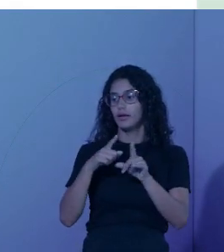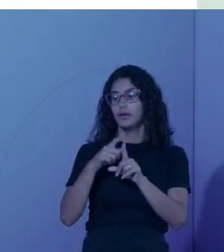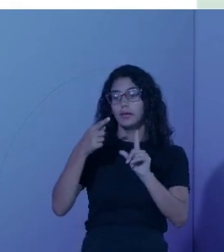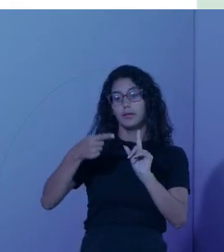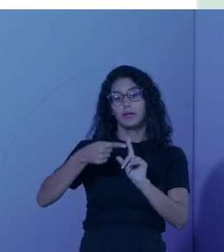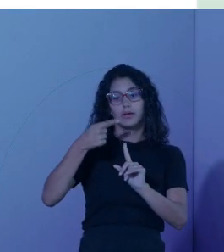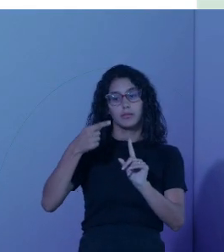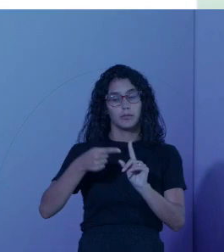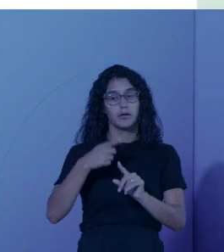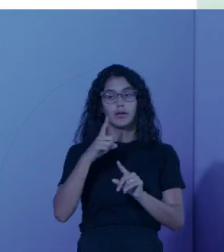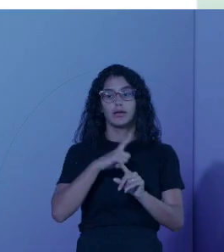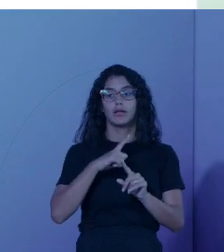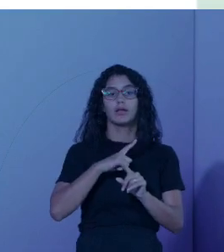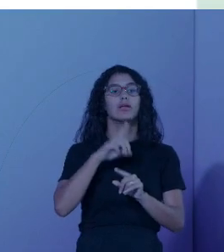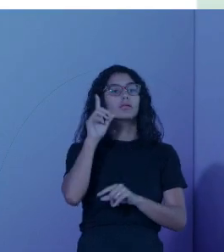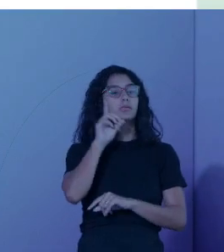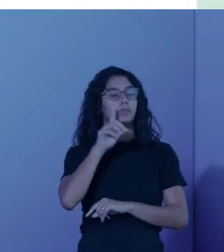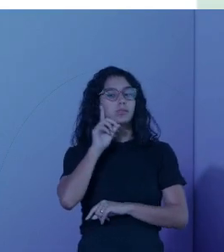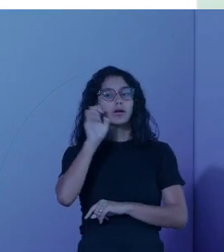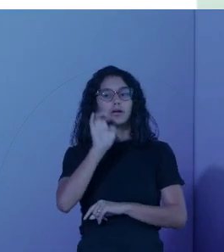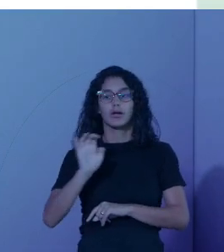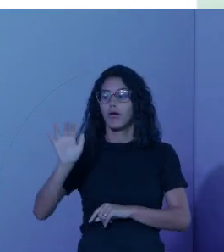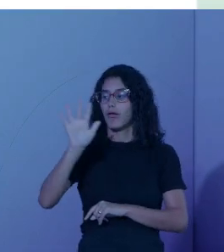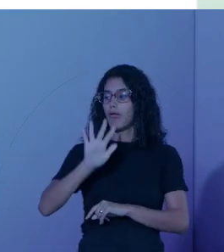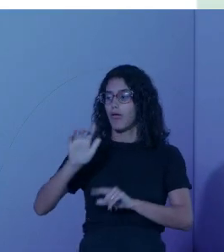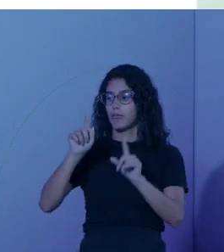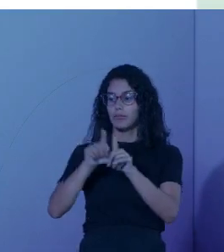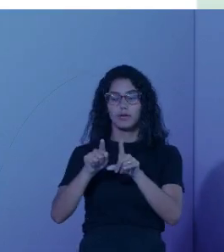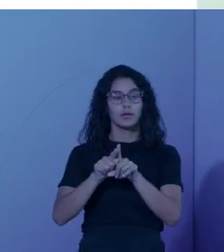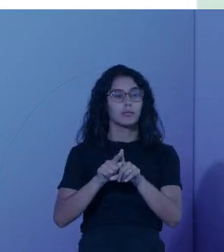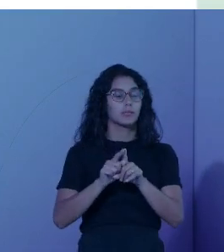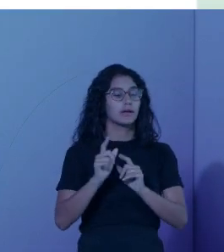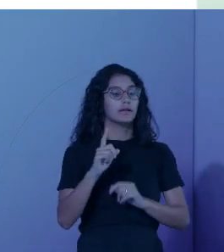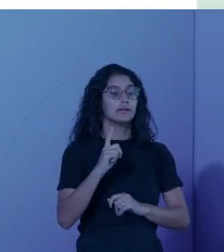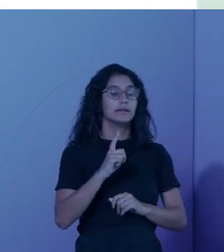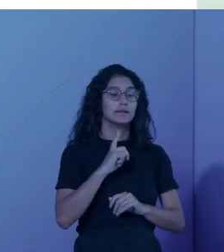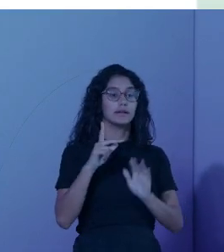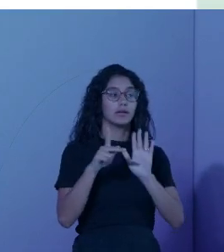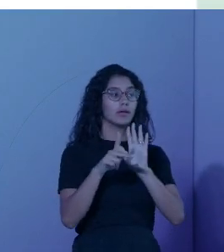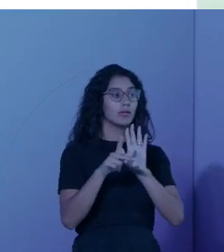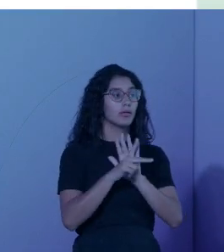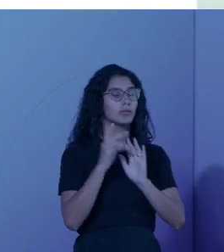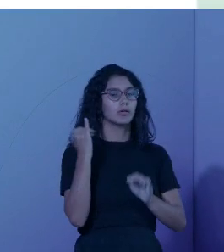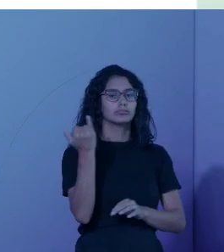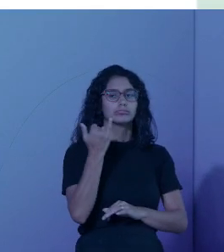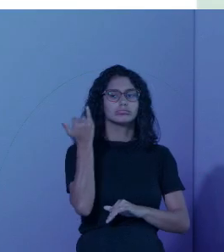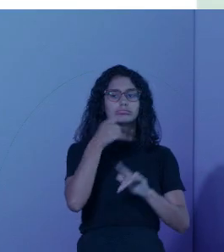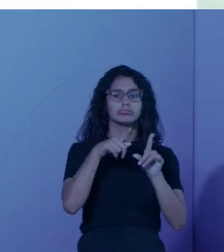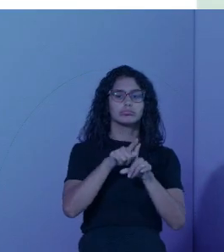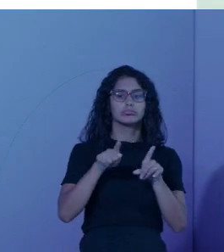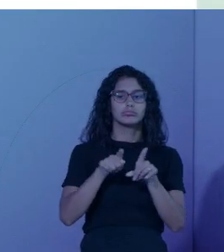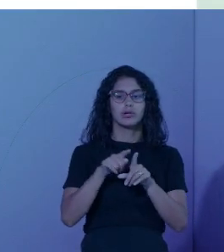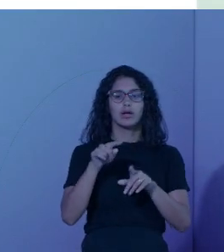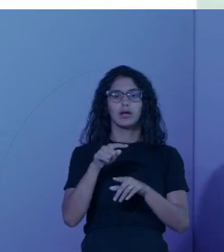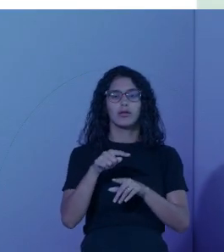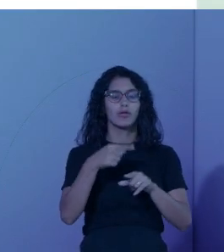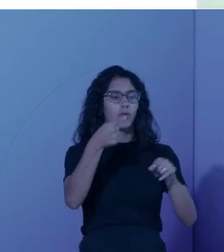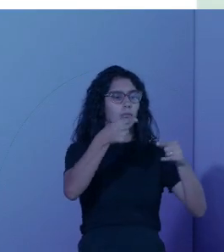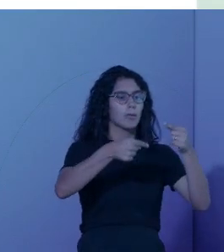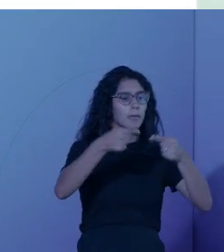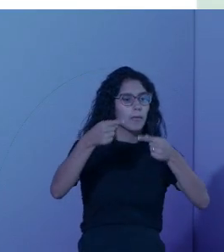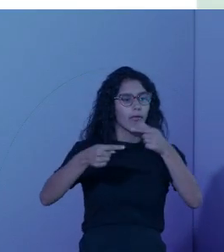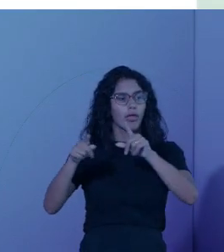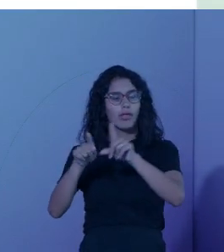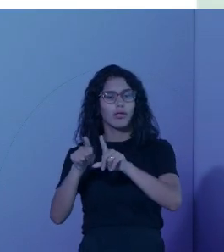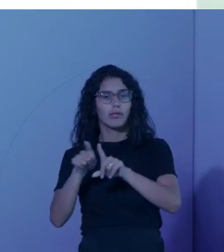principalmente dos Estados Unidos e da Europa, né? E existe um guideline muito interessante, que foi alvo de bastante discussão,